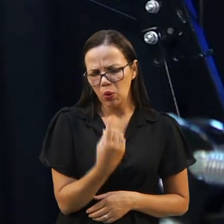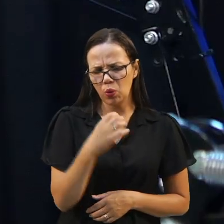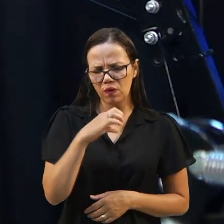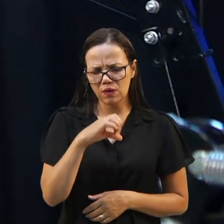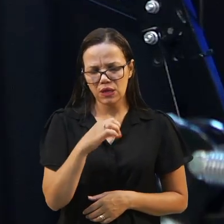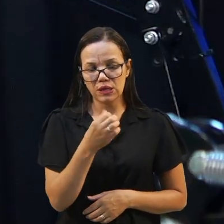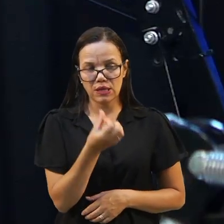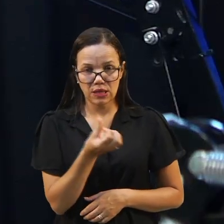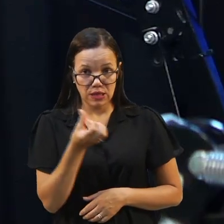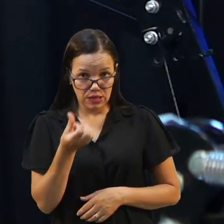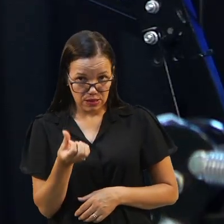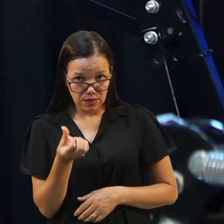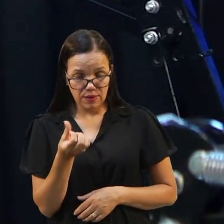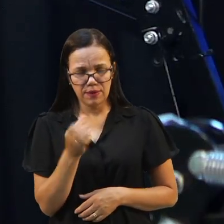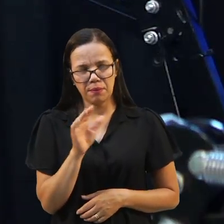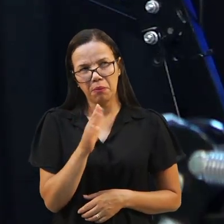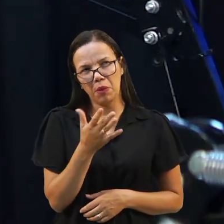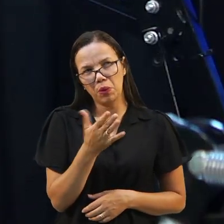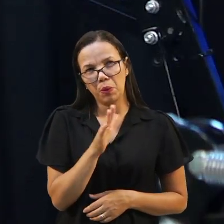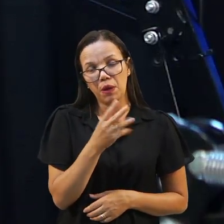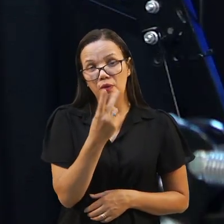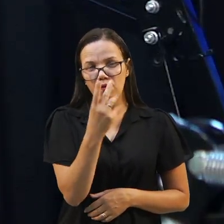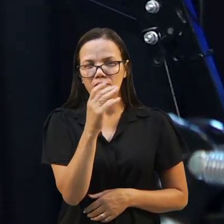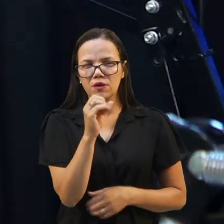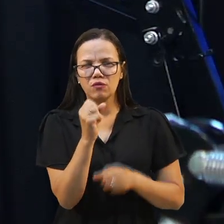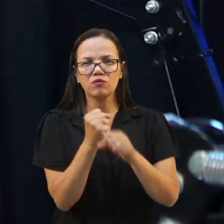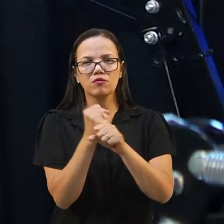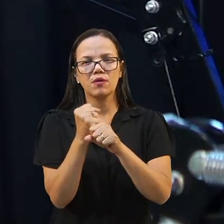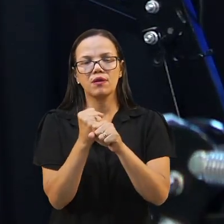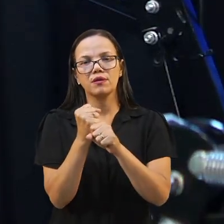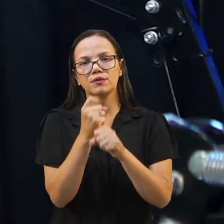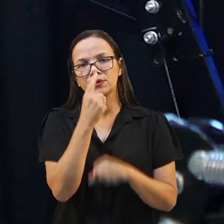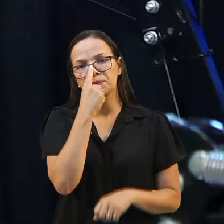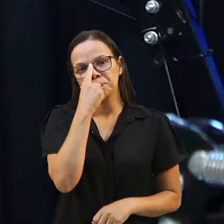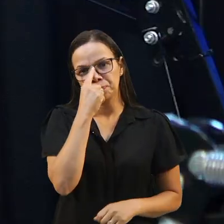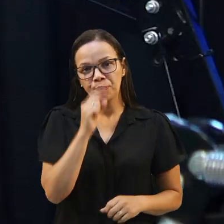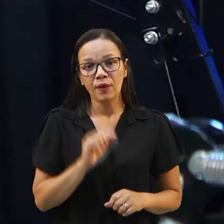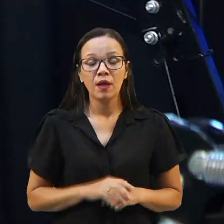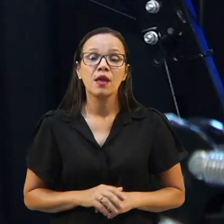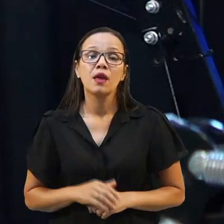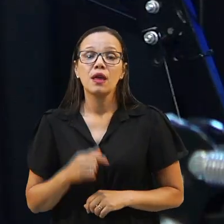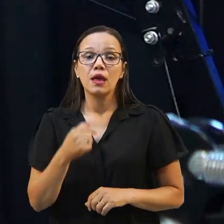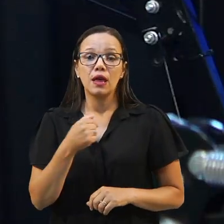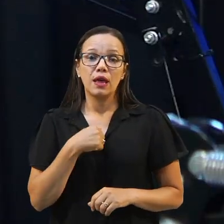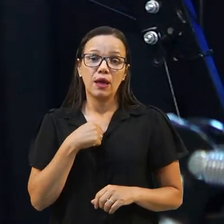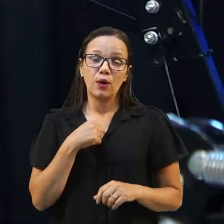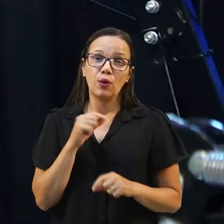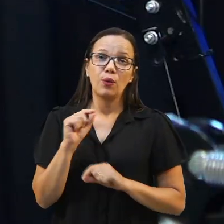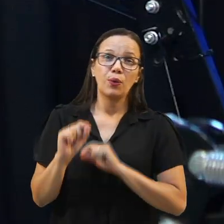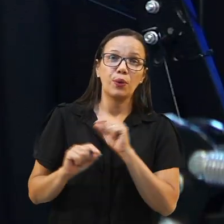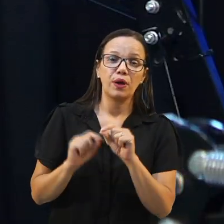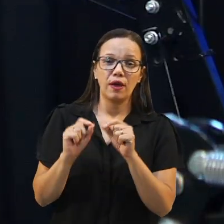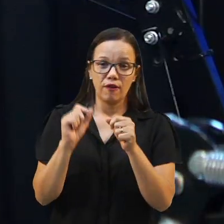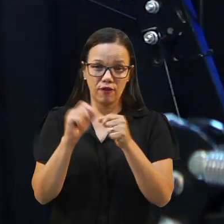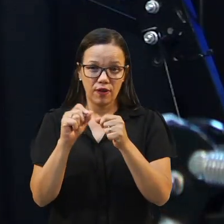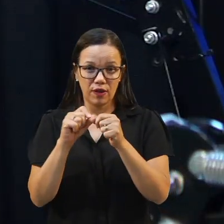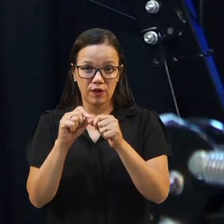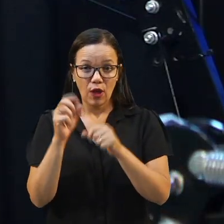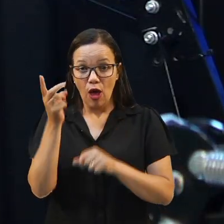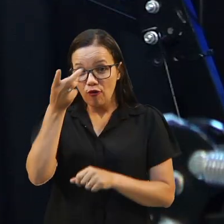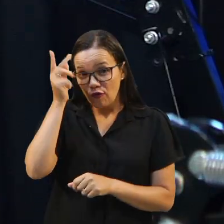1966, então são 20 anos, né? Eu prestei vestibular na